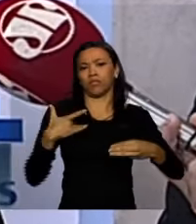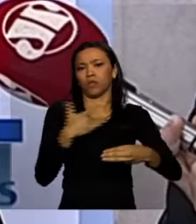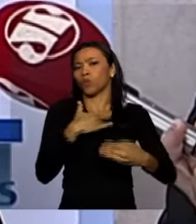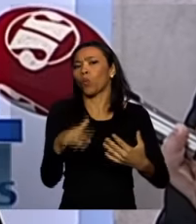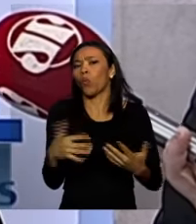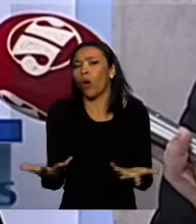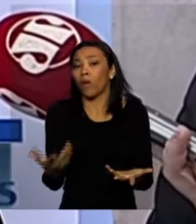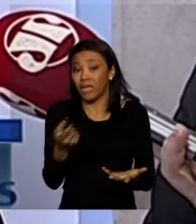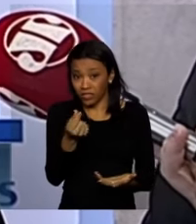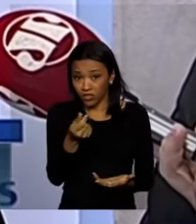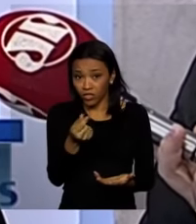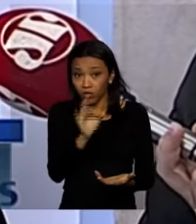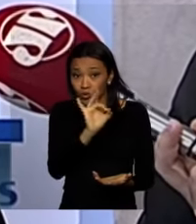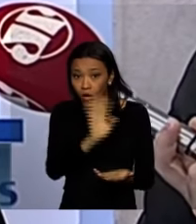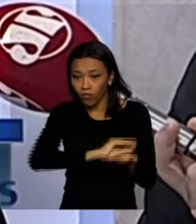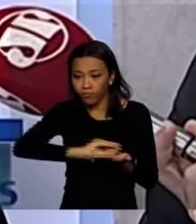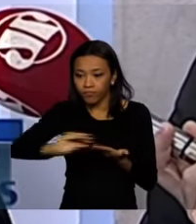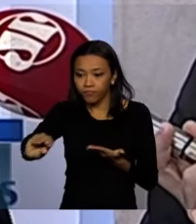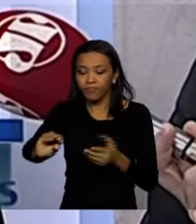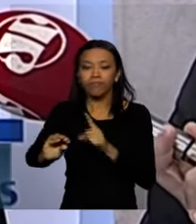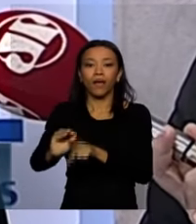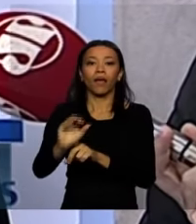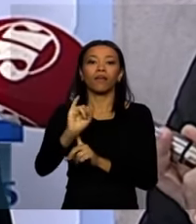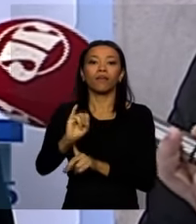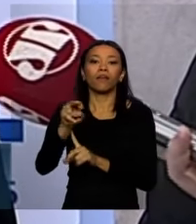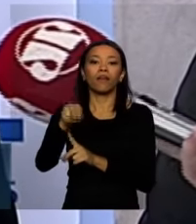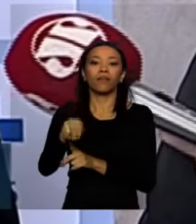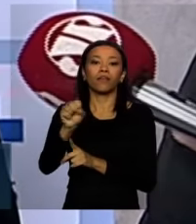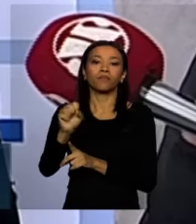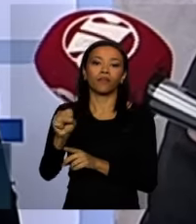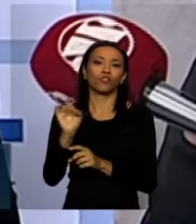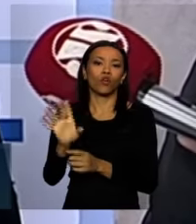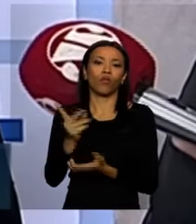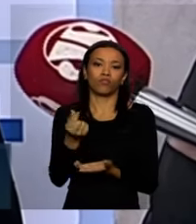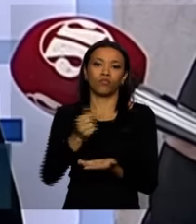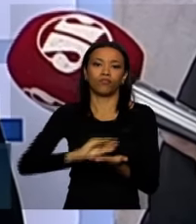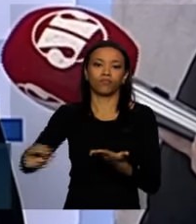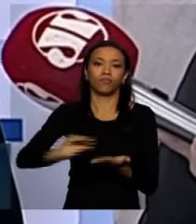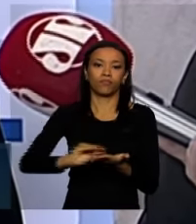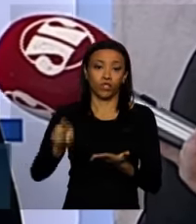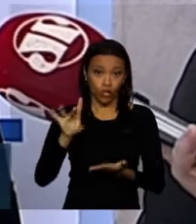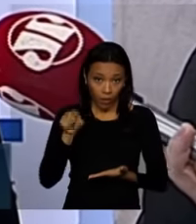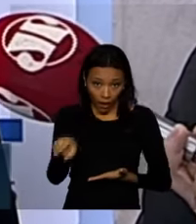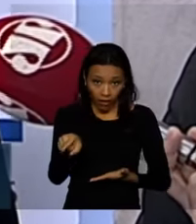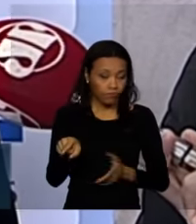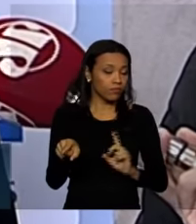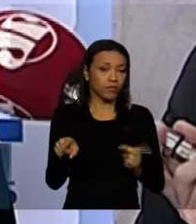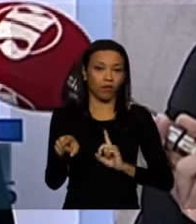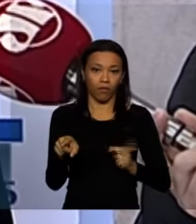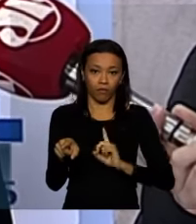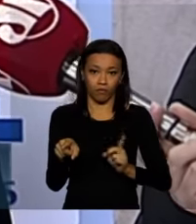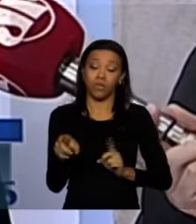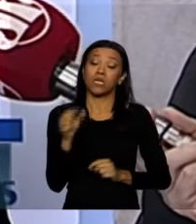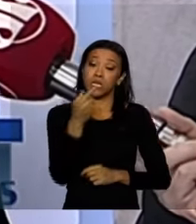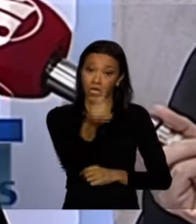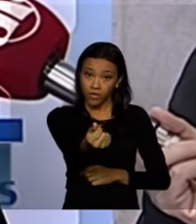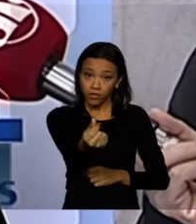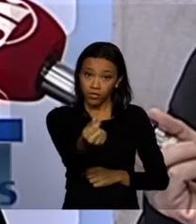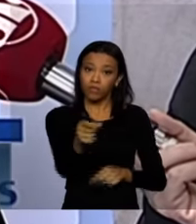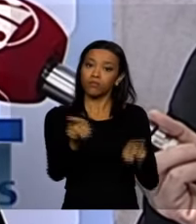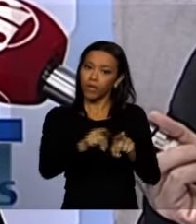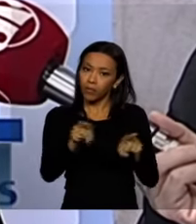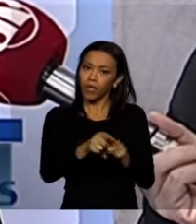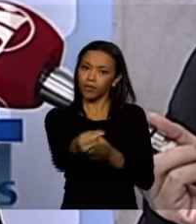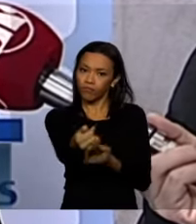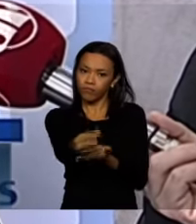para a Previdência como foi proposto inicialmente Então a nossa proposta é que esses recursos vão para